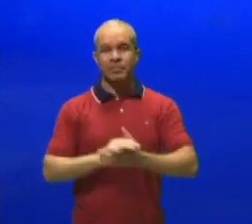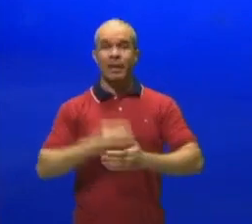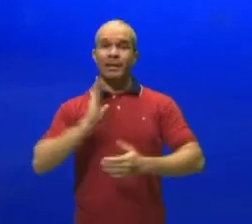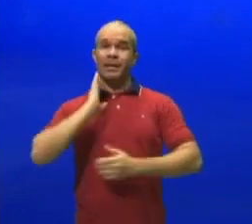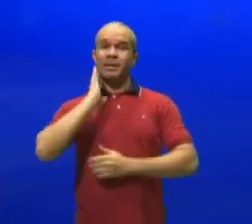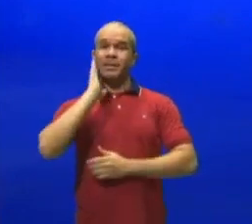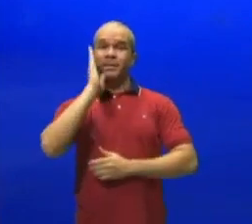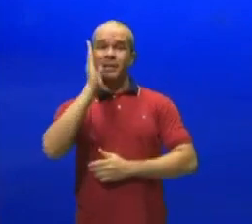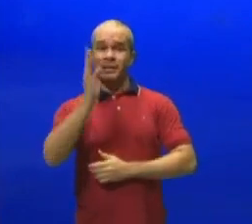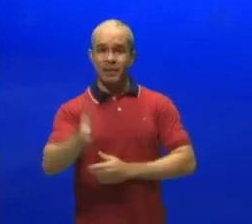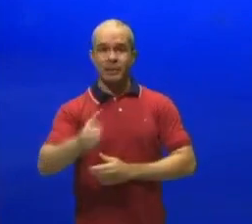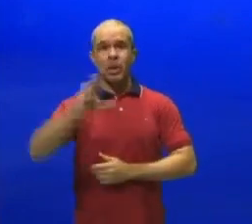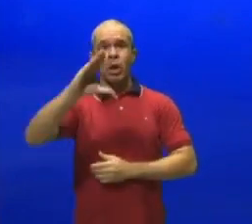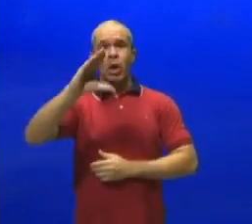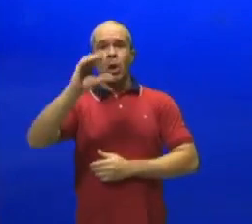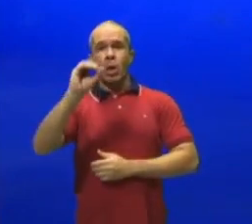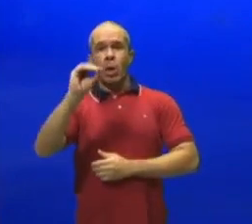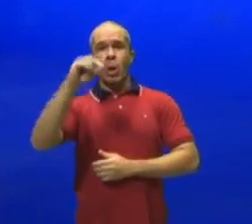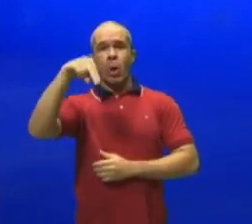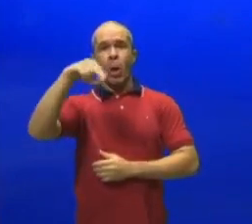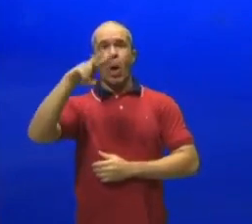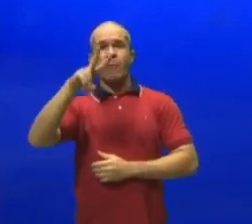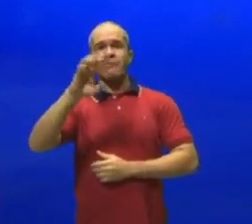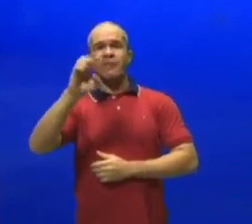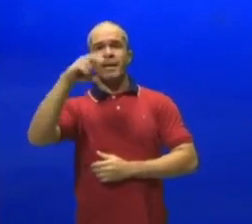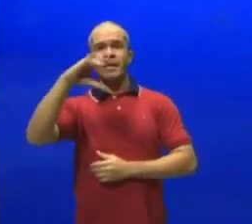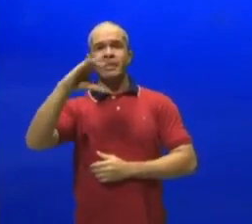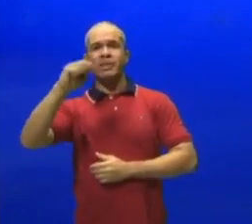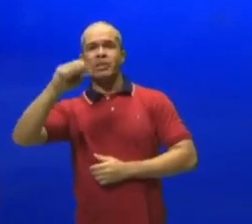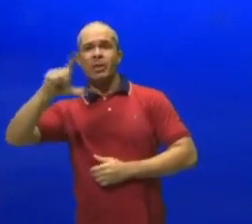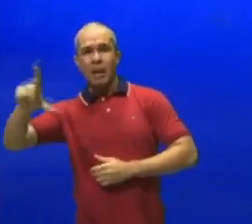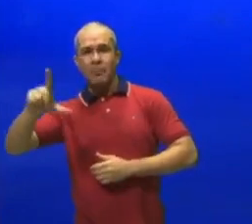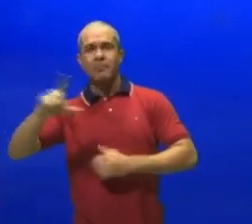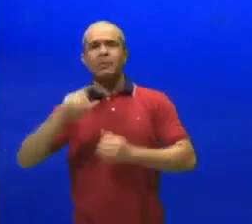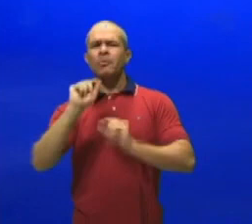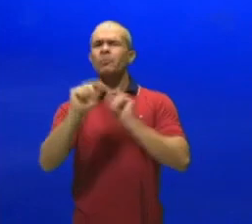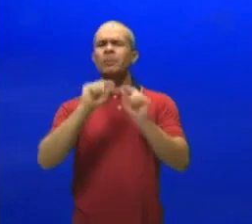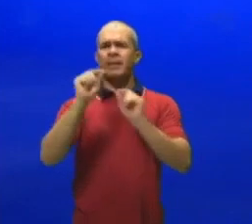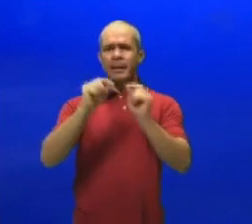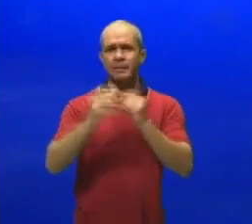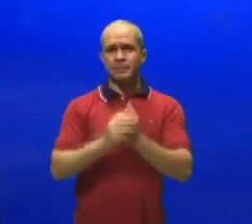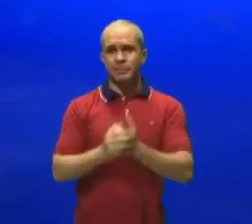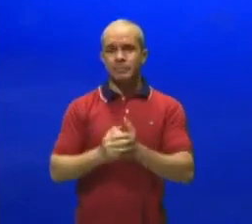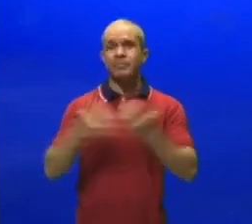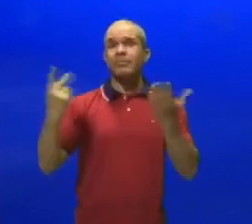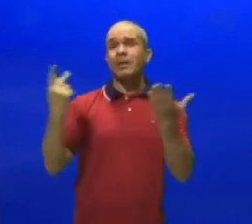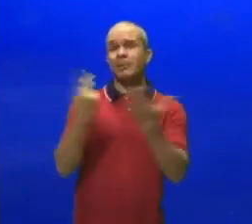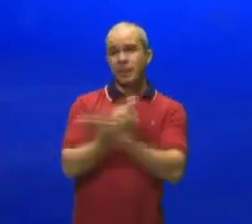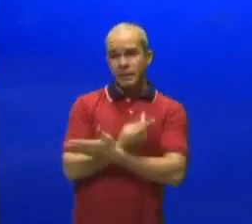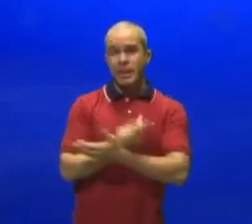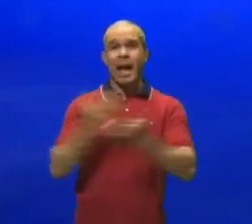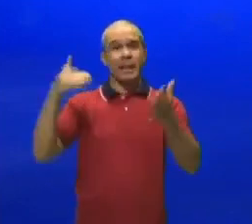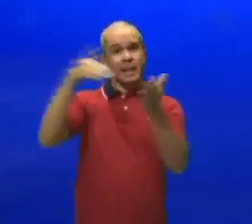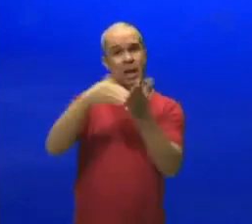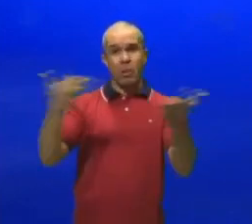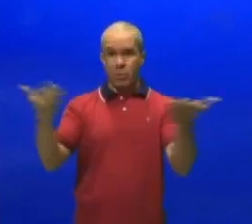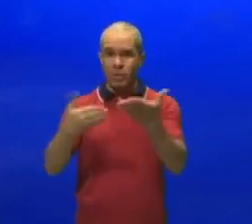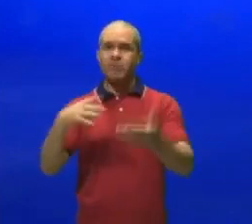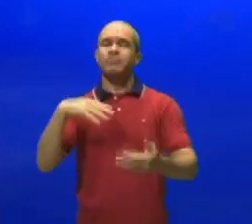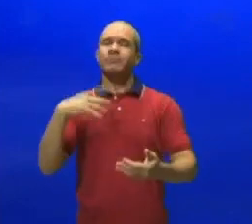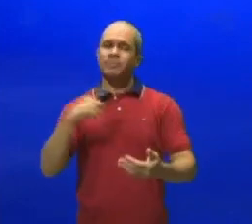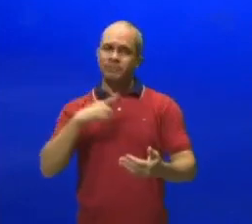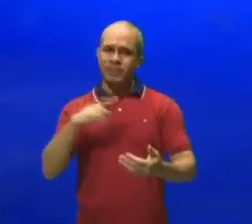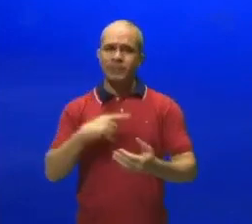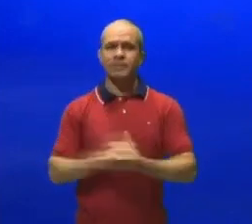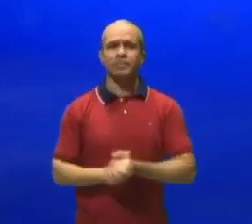sentido convencional da corrente elétrica. Esse sentido convencional da corrente elétrica se utiliza até hoje. E aí nós